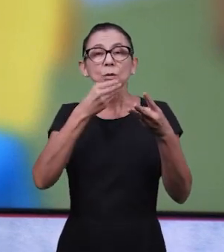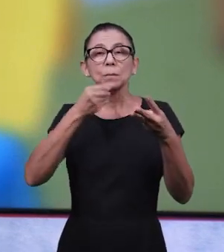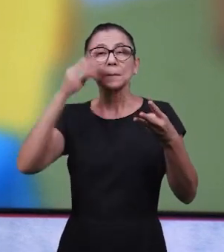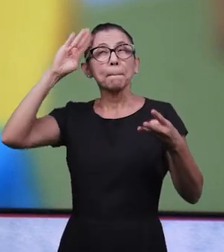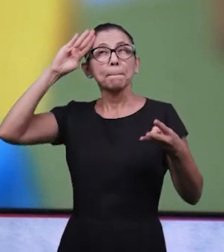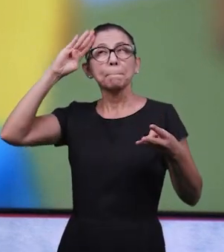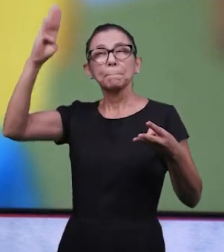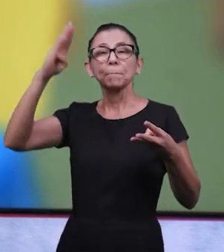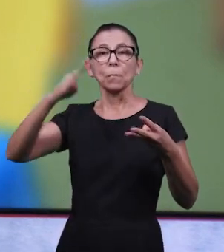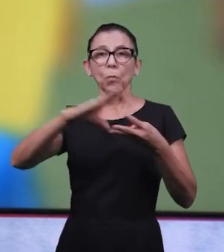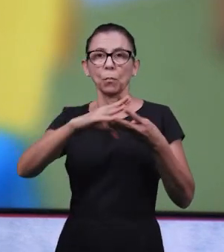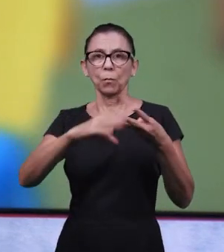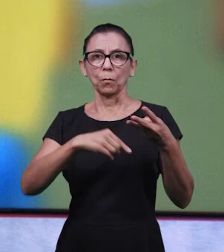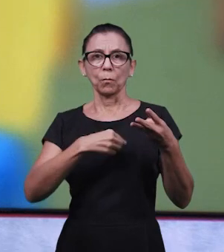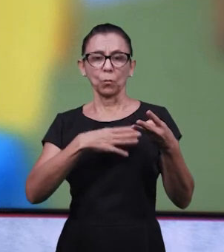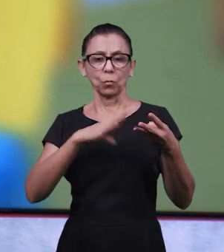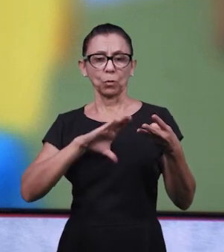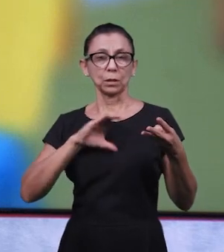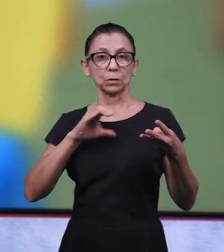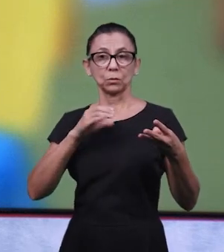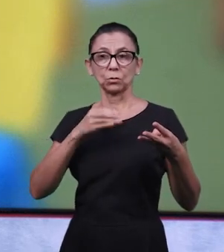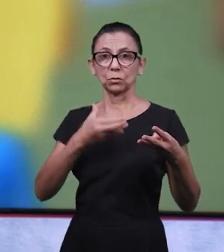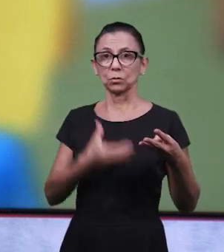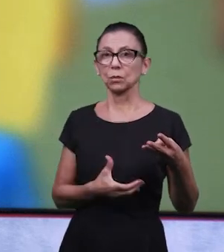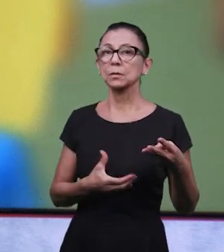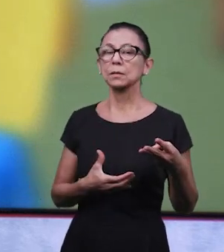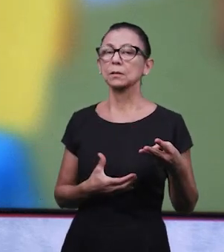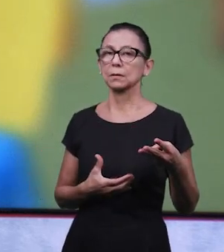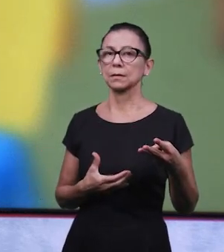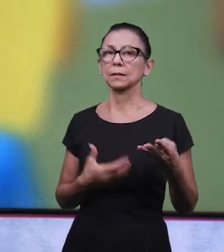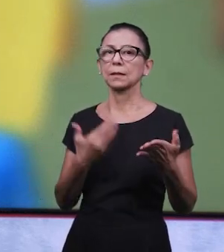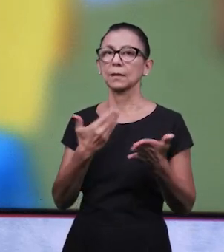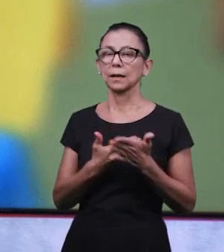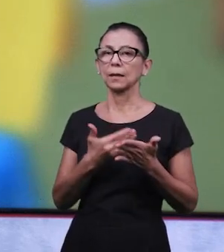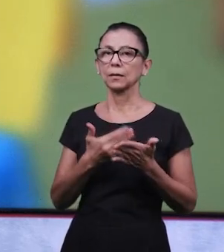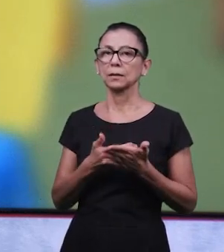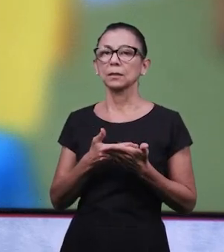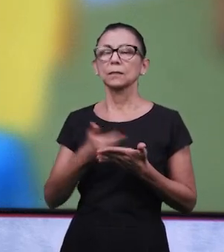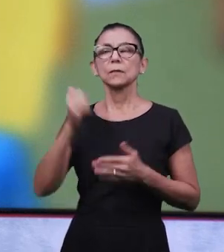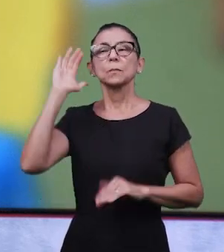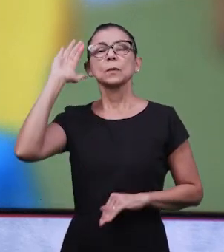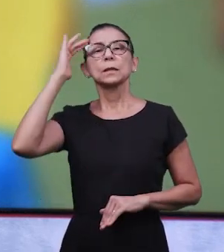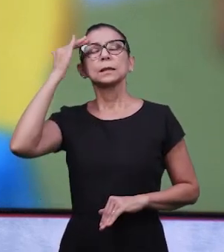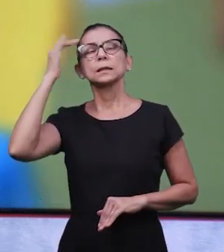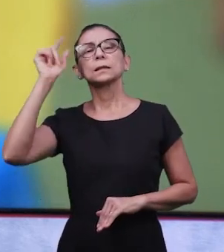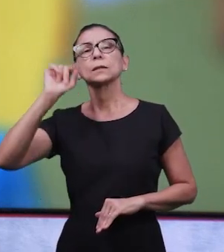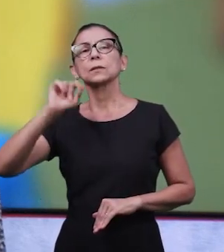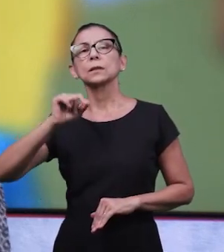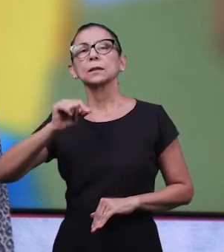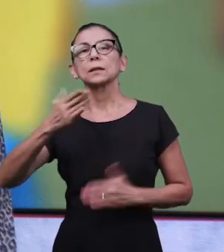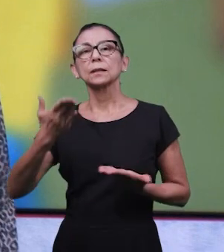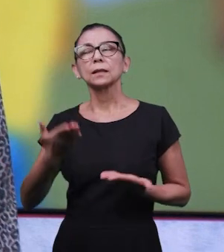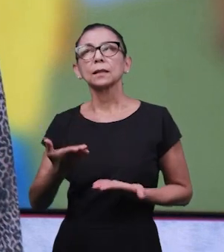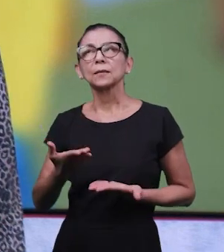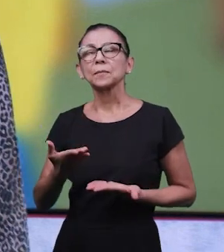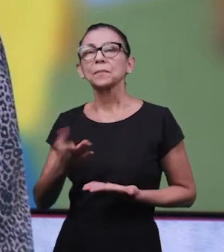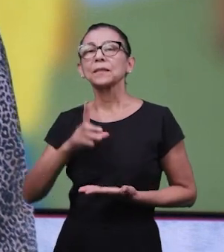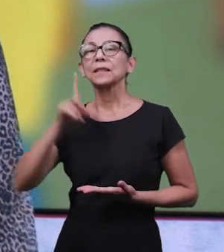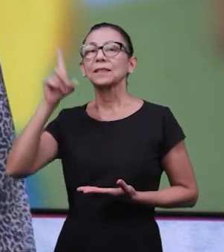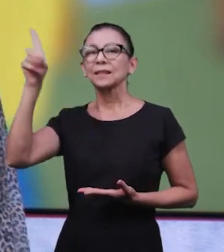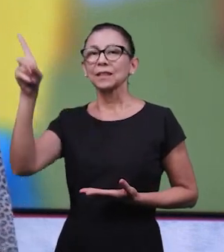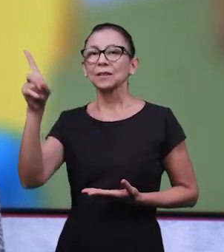adolescentes. Estamos estudando sobre o tema Os Valentes de Davi. Hoje, na 4ª aula, vamos